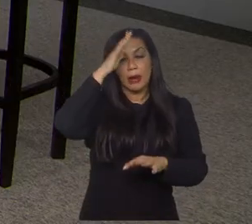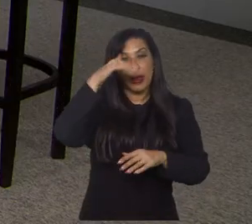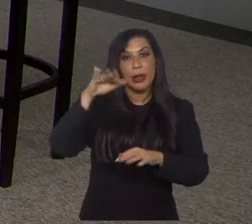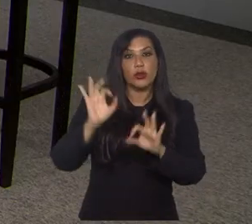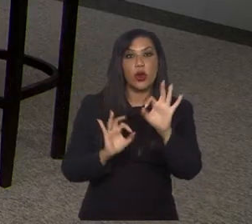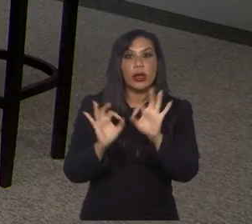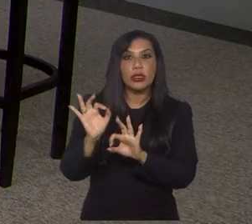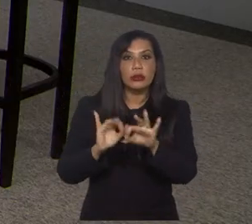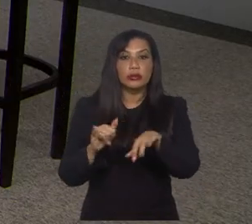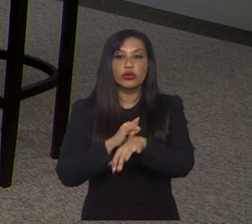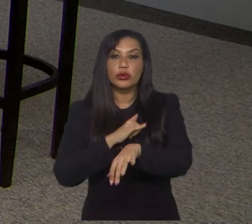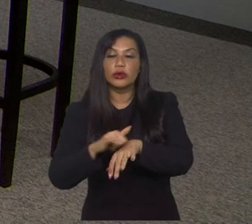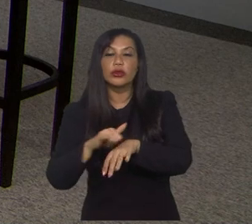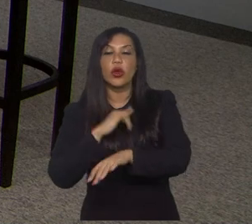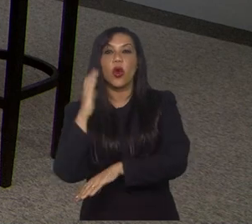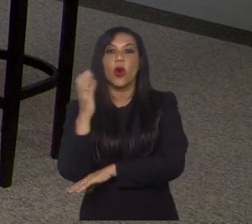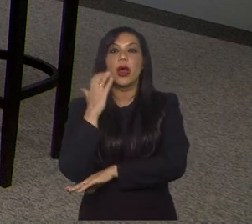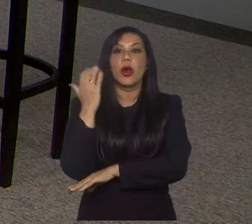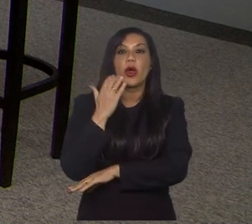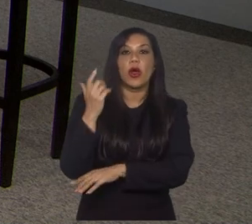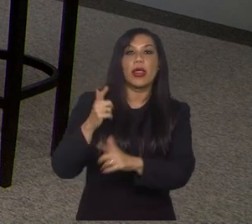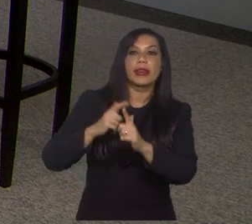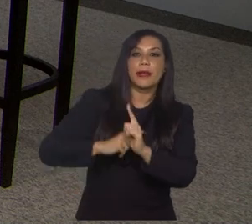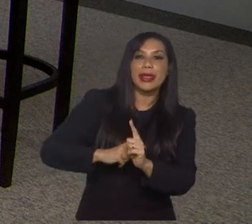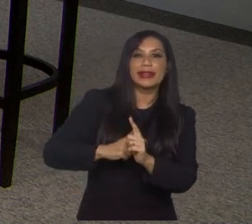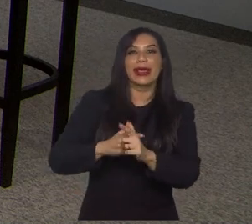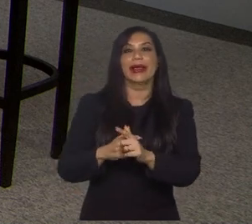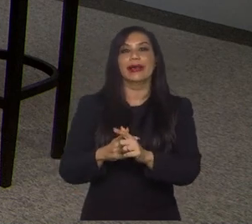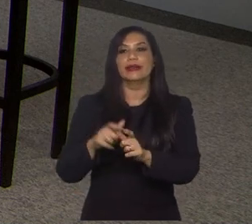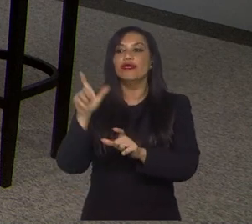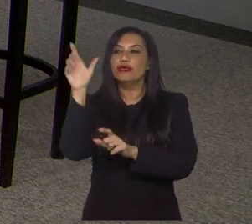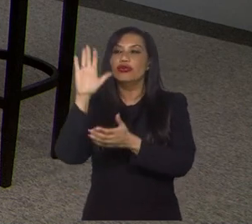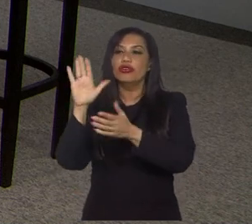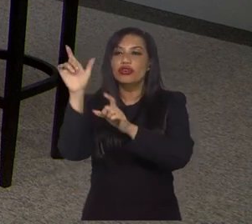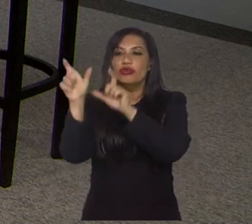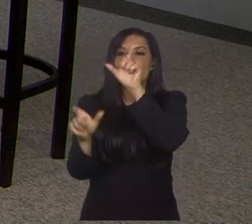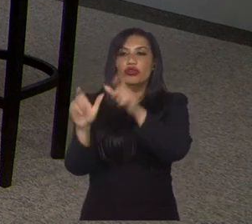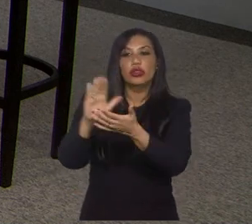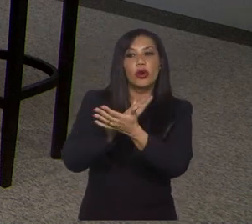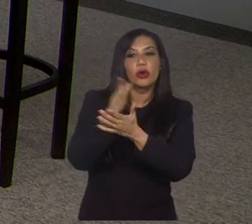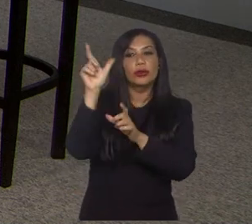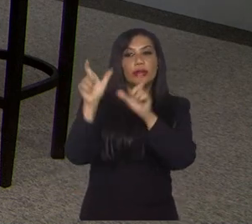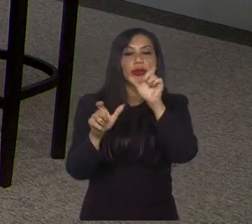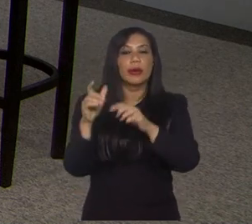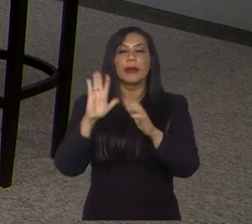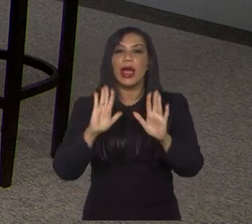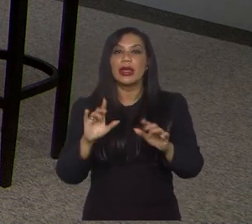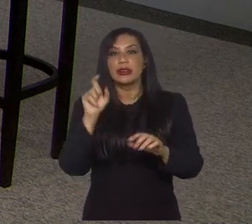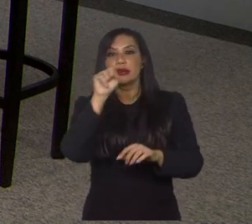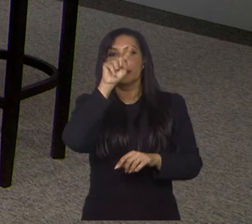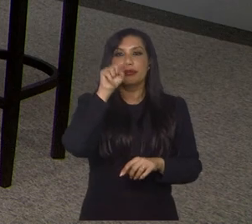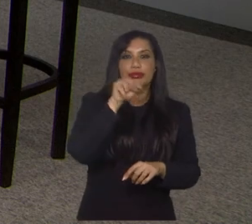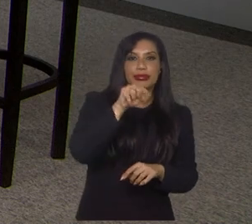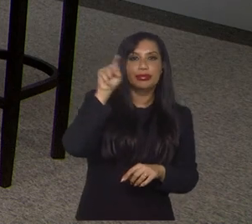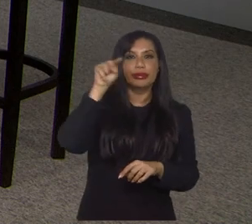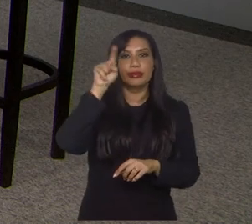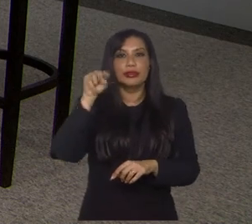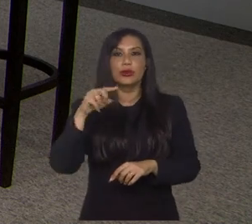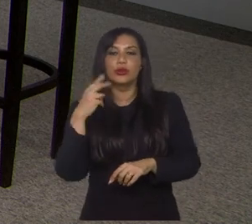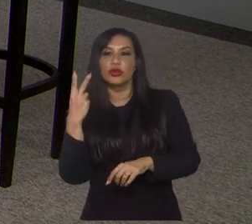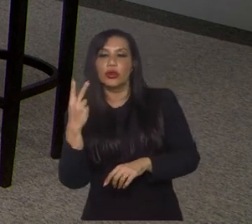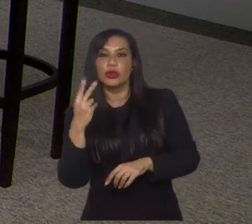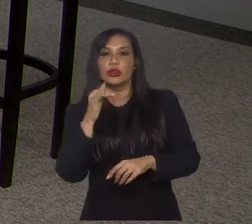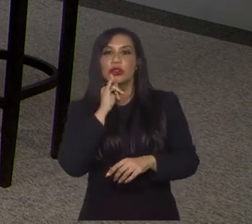organizada taticamente, uma Colômbia dependendo um pouquinho mais das individualidades, mas tudo muito aberto. A gente sabe que nos dois estilos de